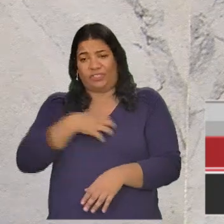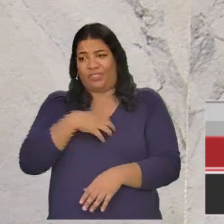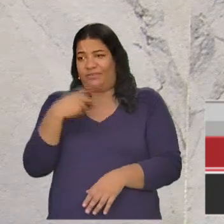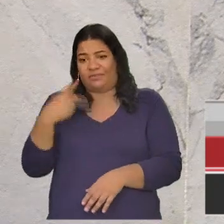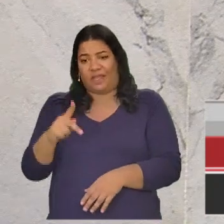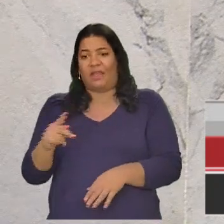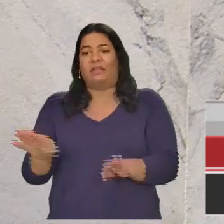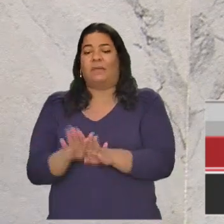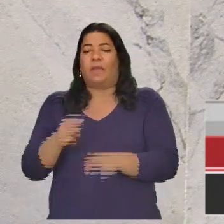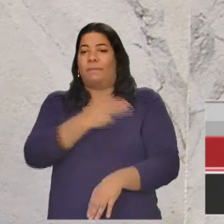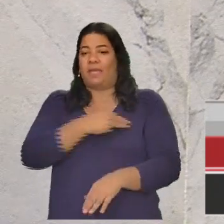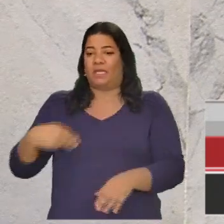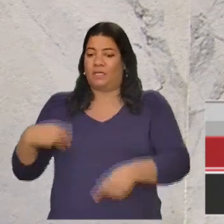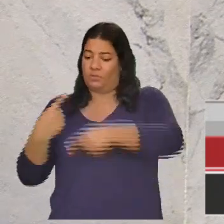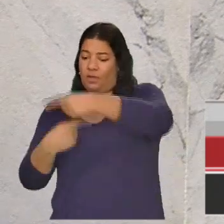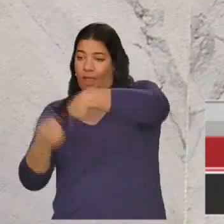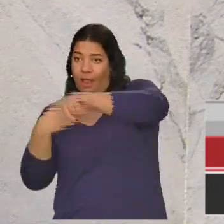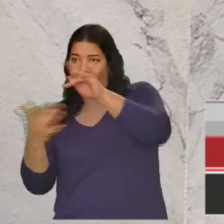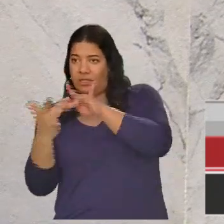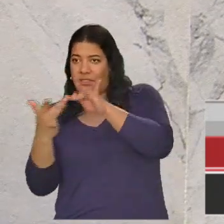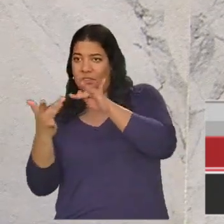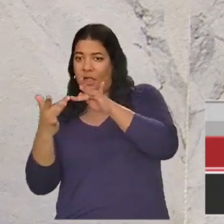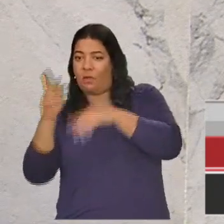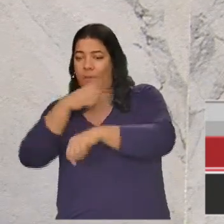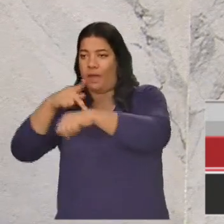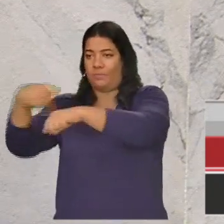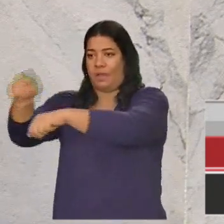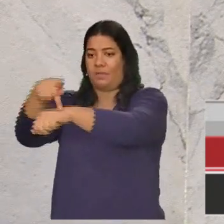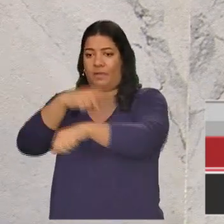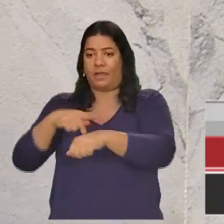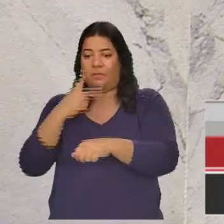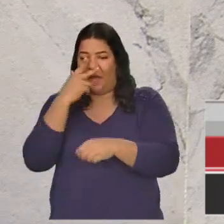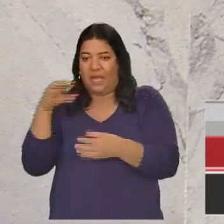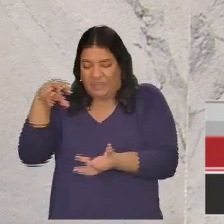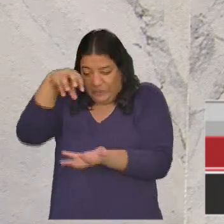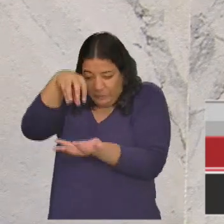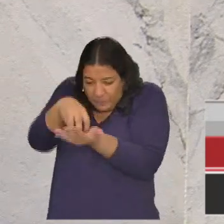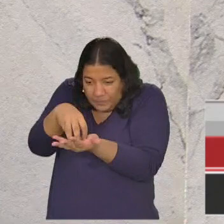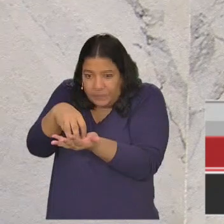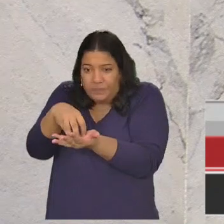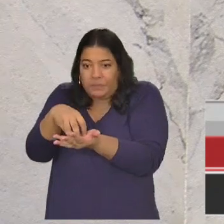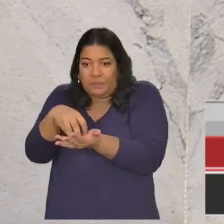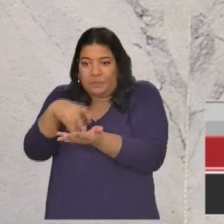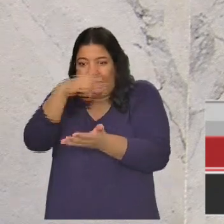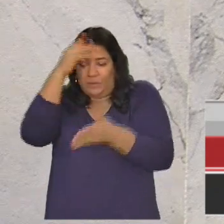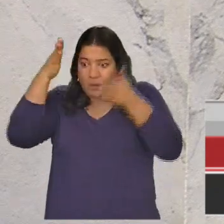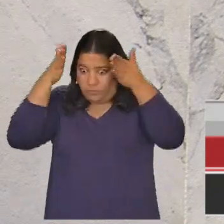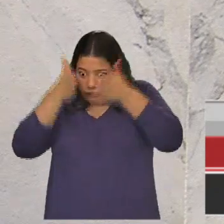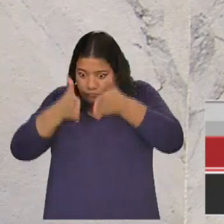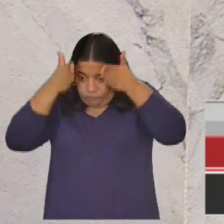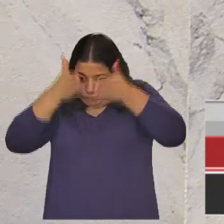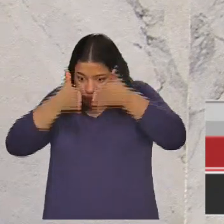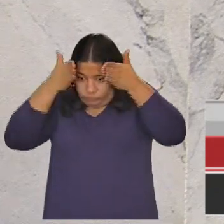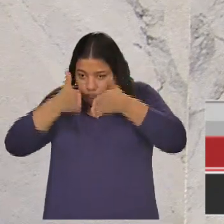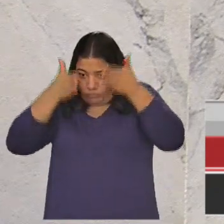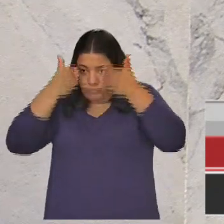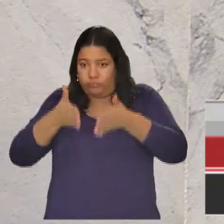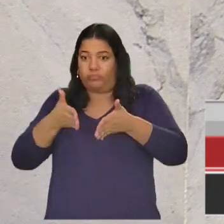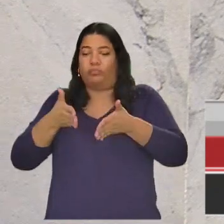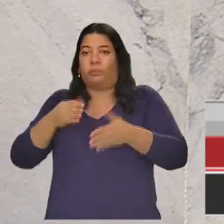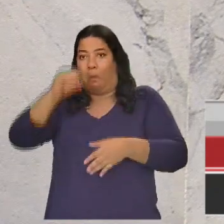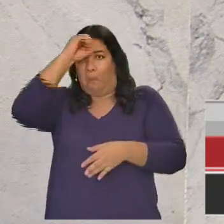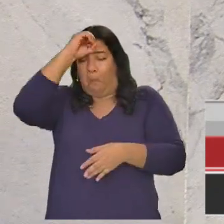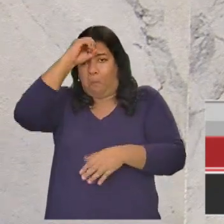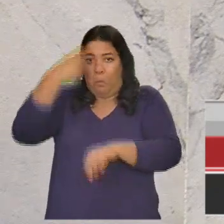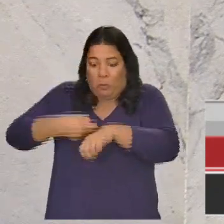ministro das relações exteriores ali é o núcleo do governo dos fanáticos dos fanáticos da ignorância